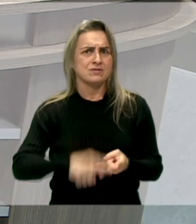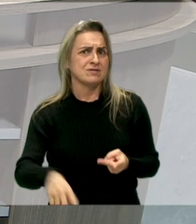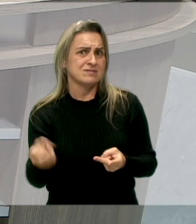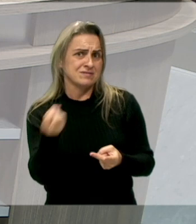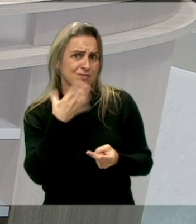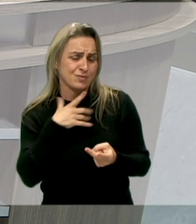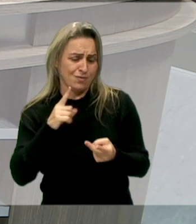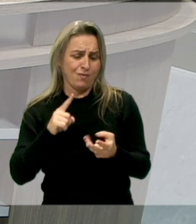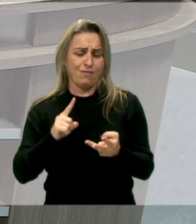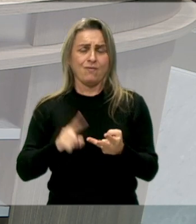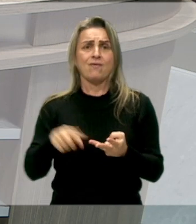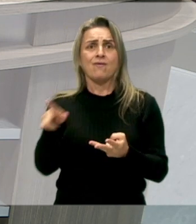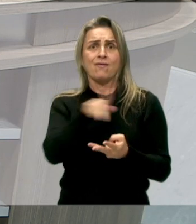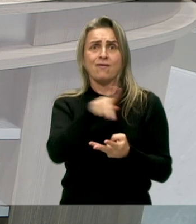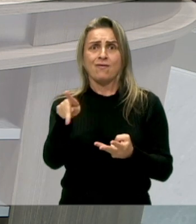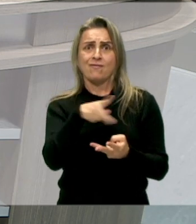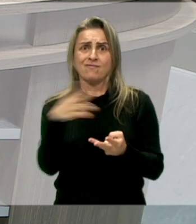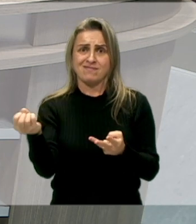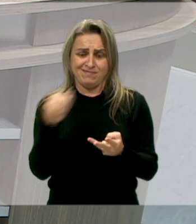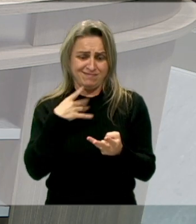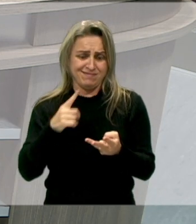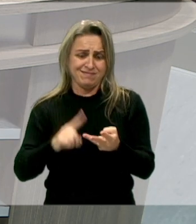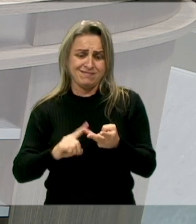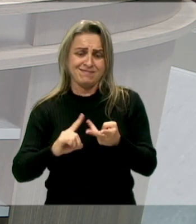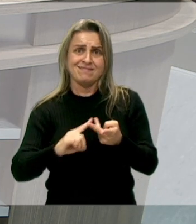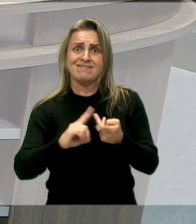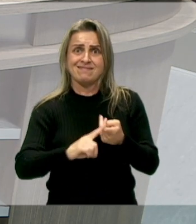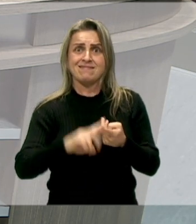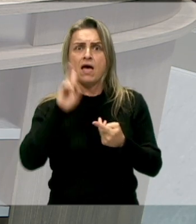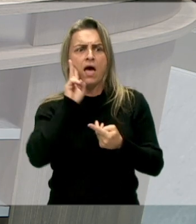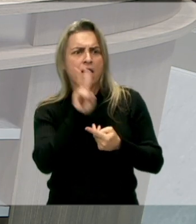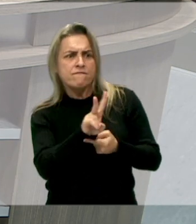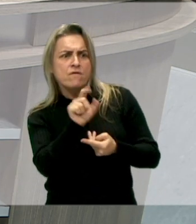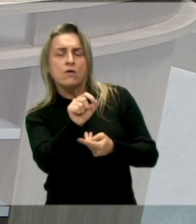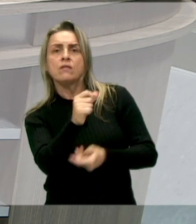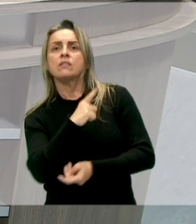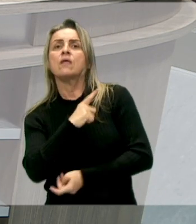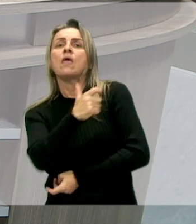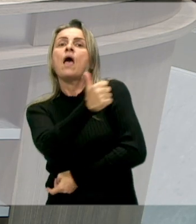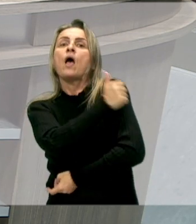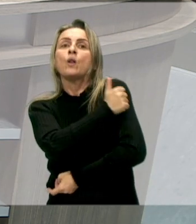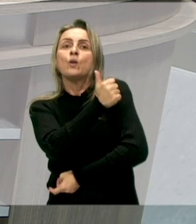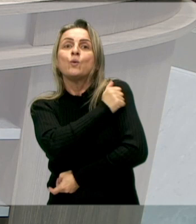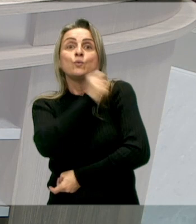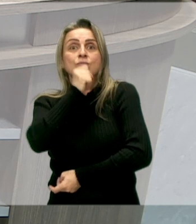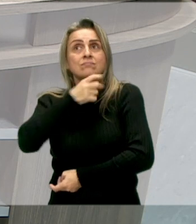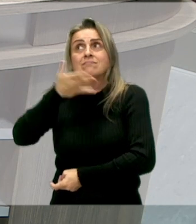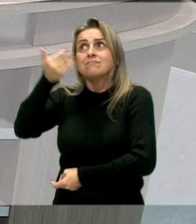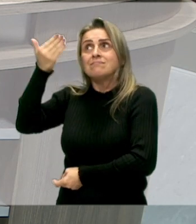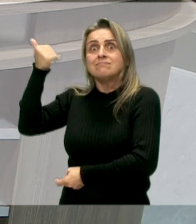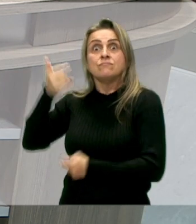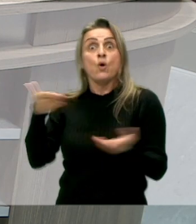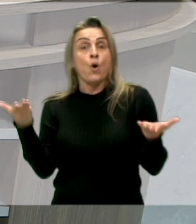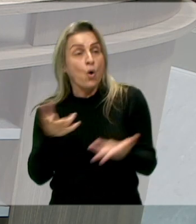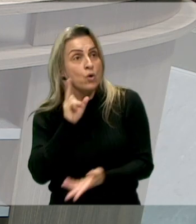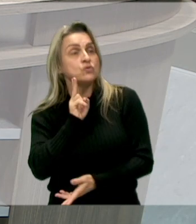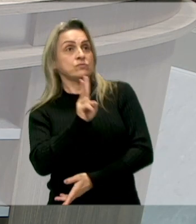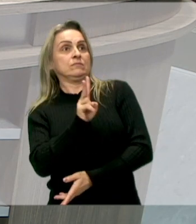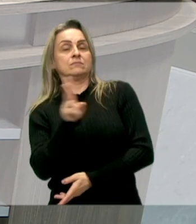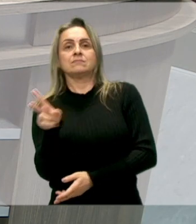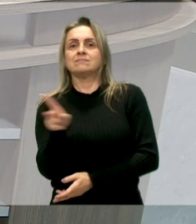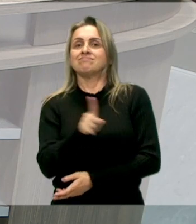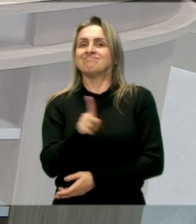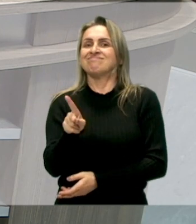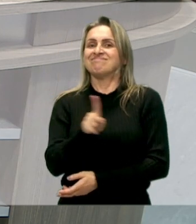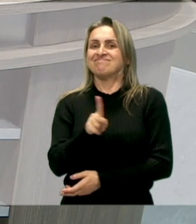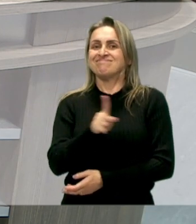outros professores, né? E a gente vê que alunos anteriores hoje também são professores. É um movimento bem bacana que a gente vê